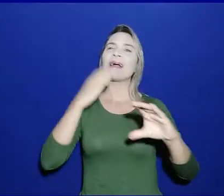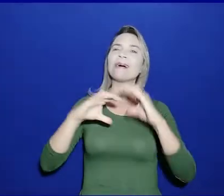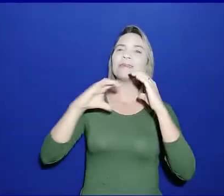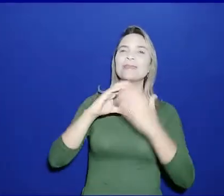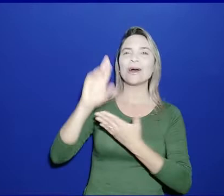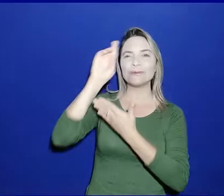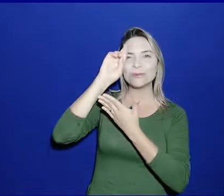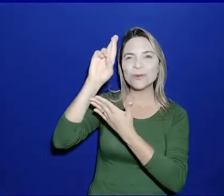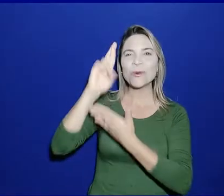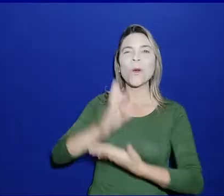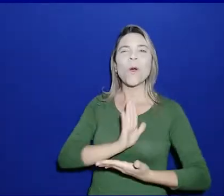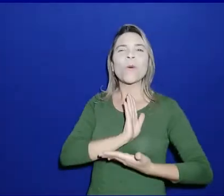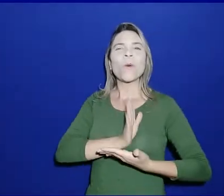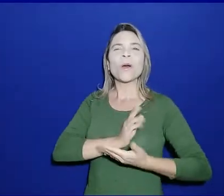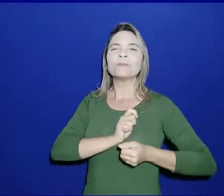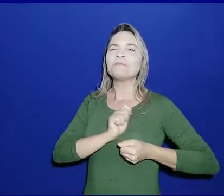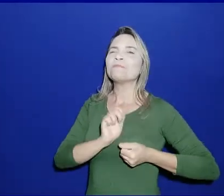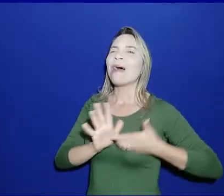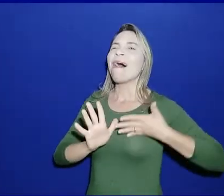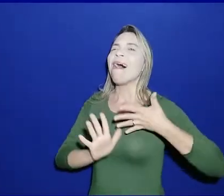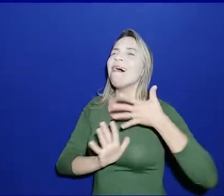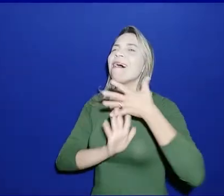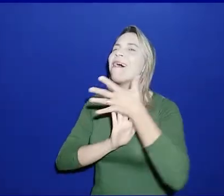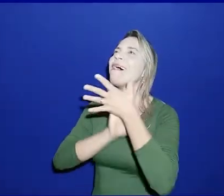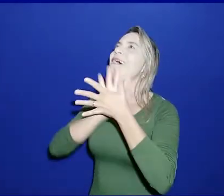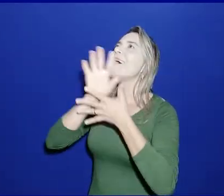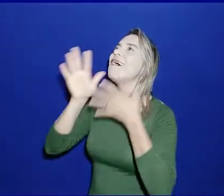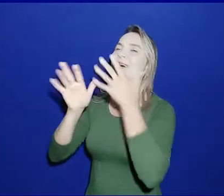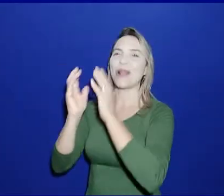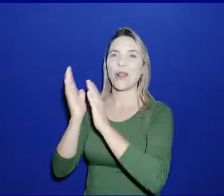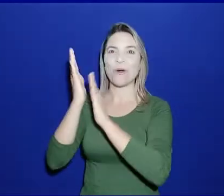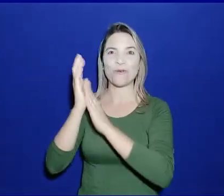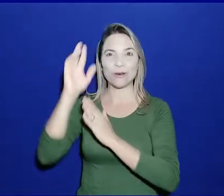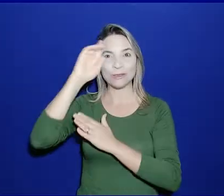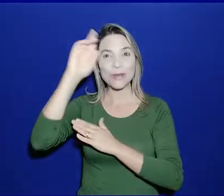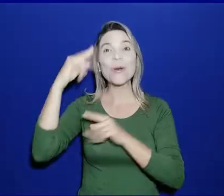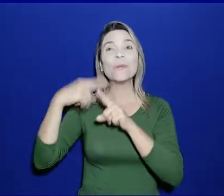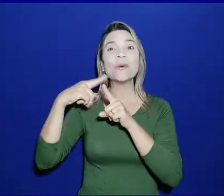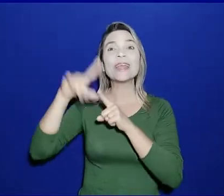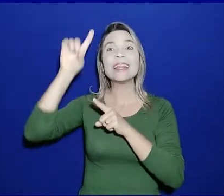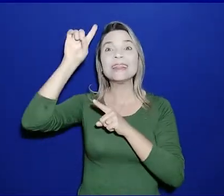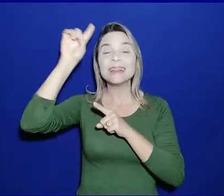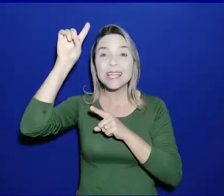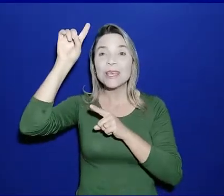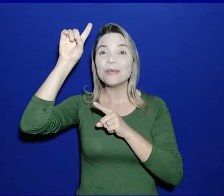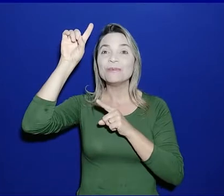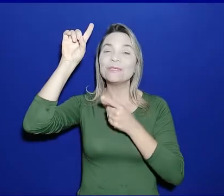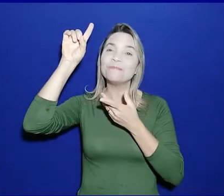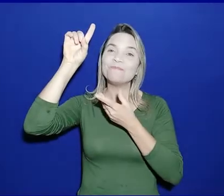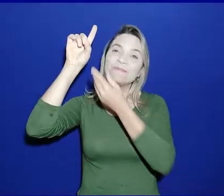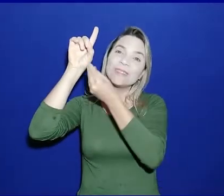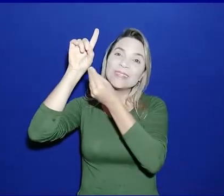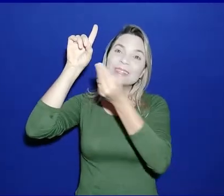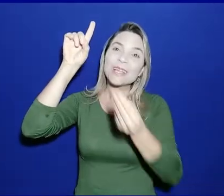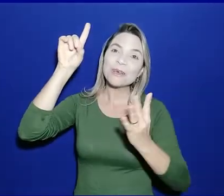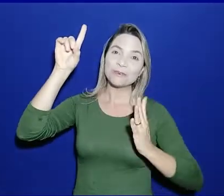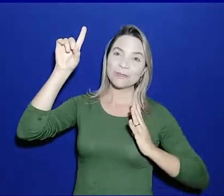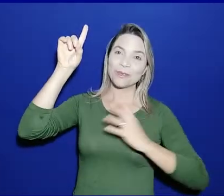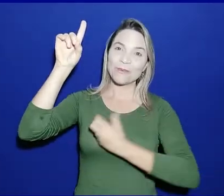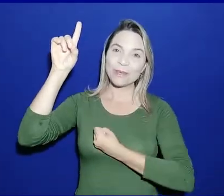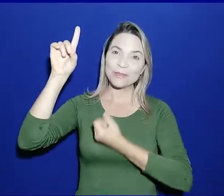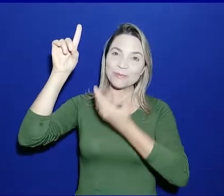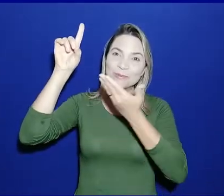com todo o seu ser, com todo o seu coração, porque você, da parte do Senhor, recebeu a salvação em